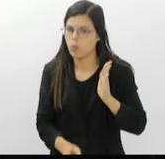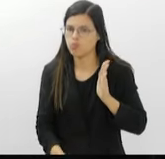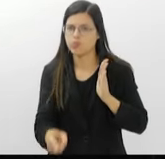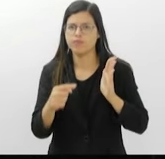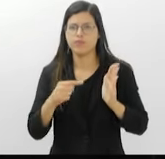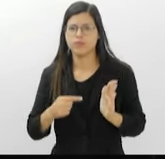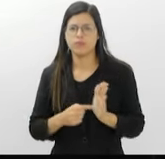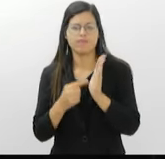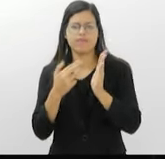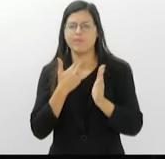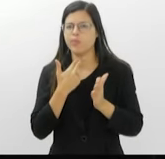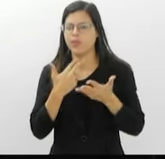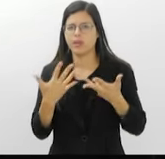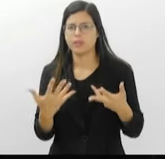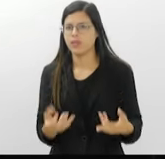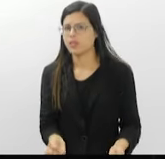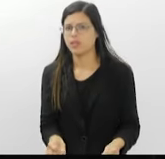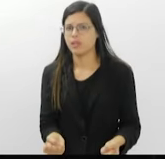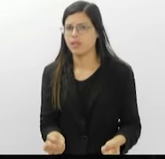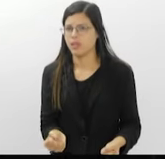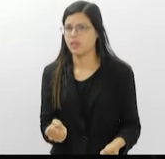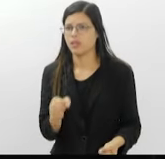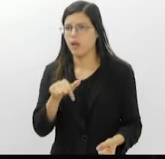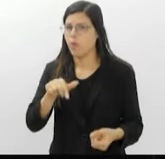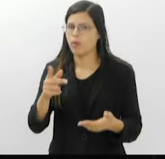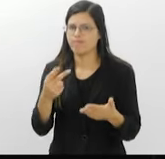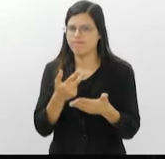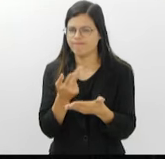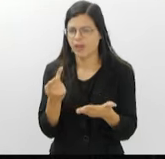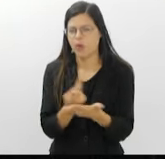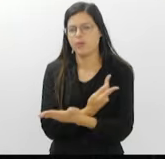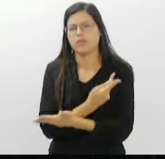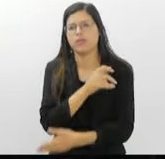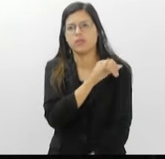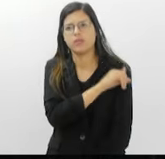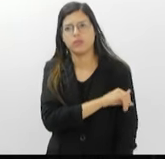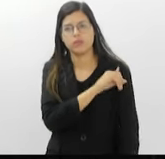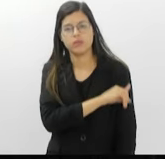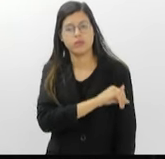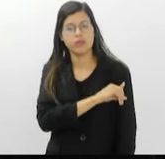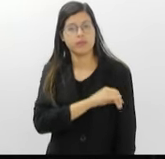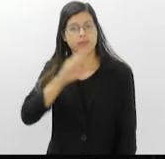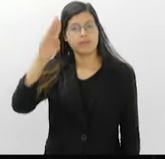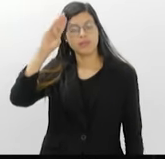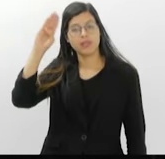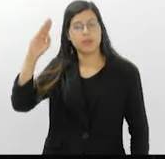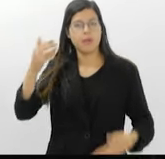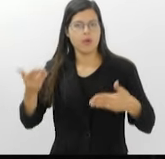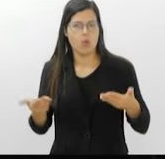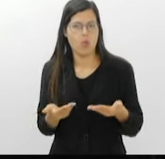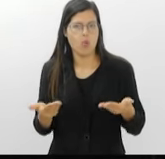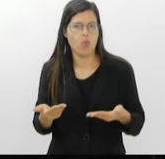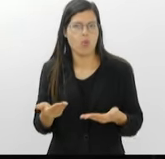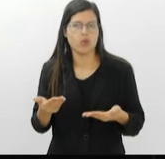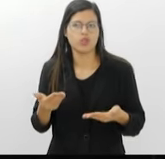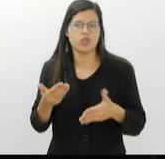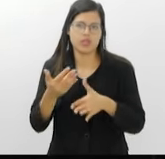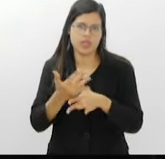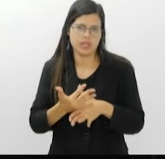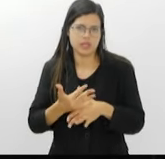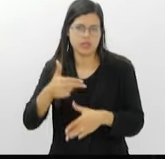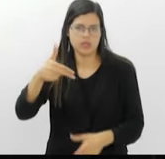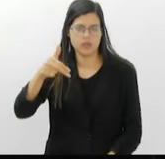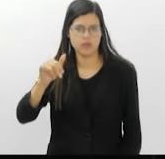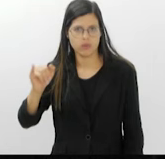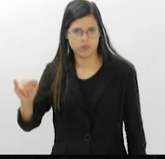nos conformar com essa situação que tem acontecido no Rio de Janeiro e, principalmente, hoje, na região de Nova Iguaçu.